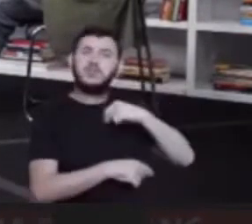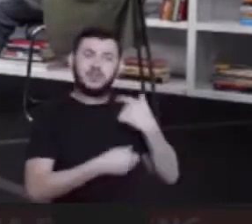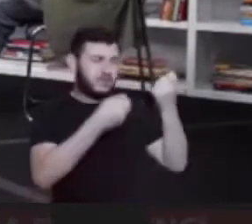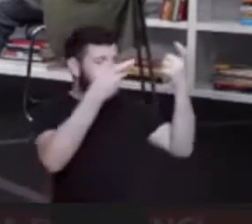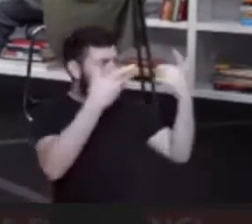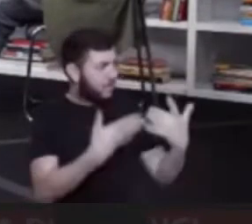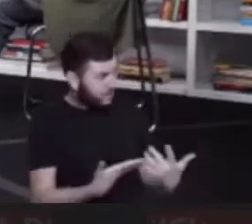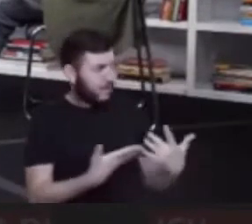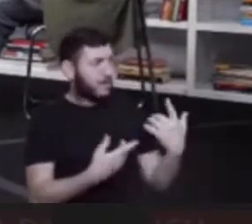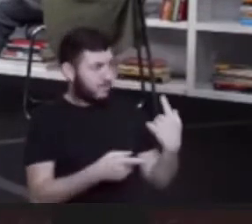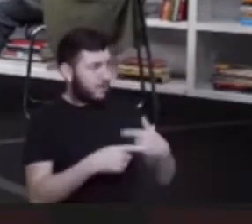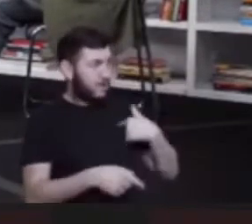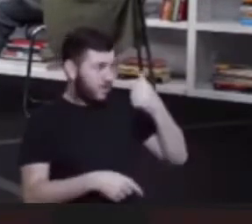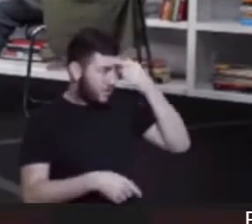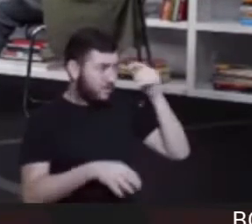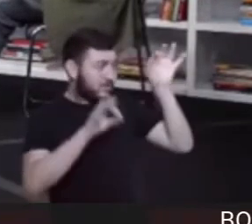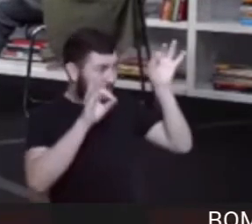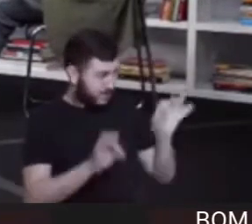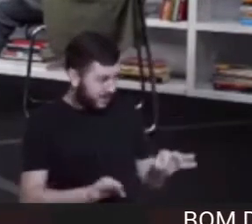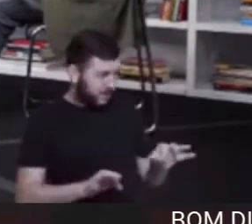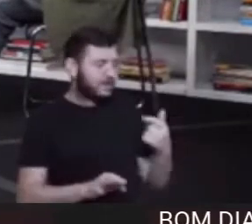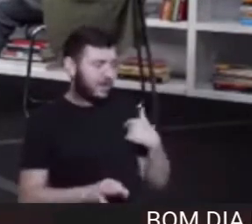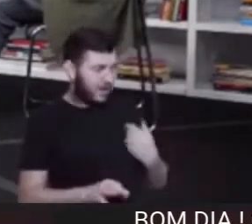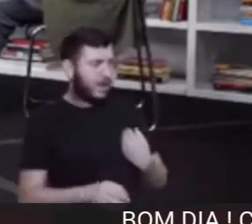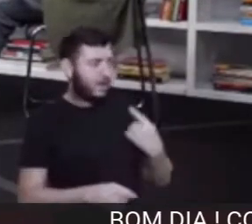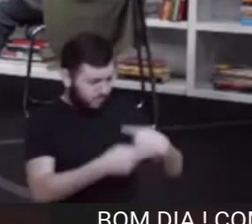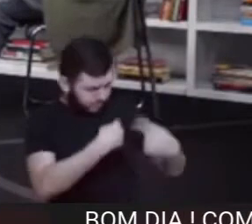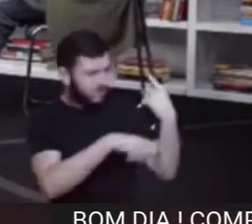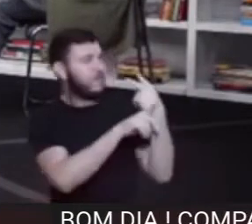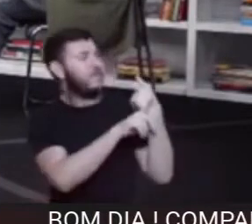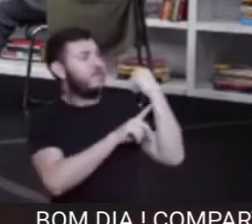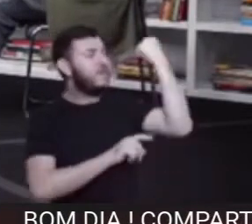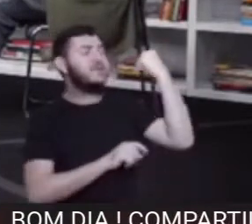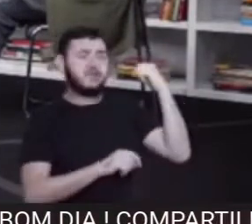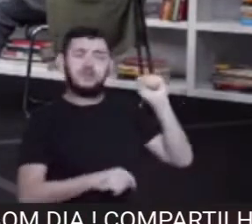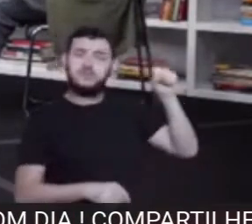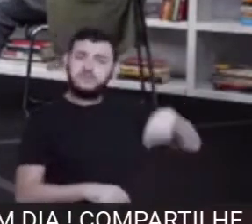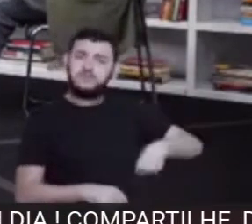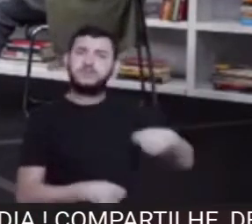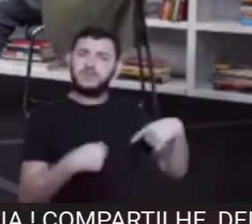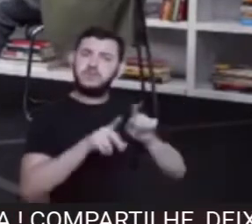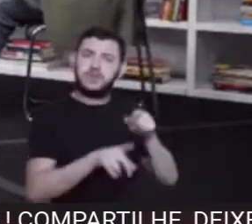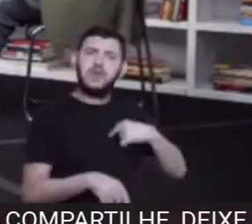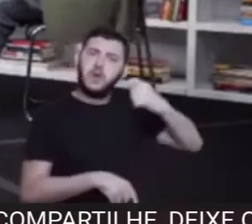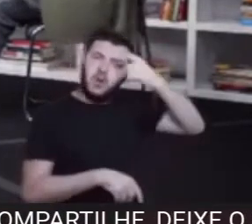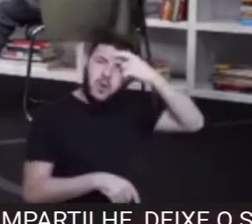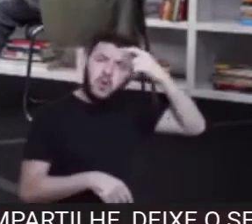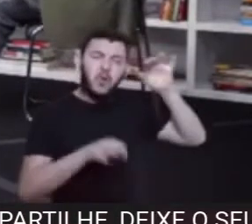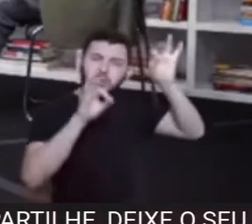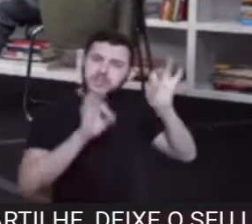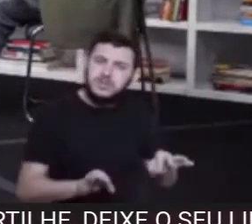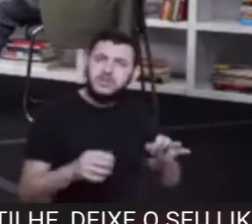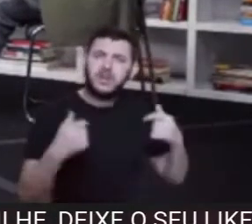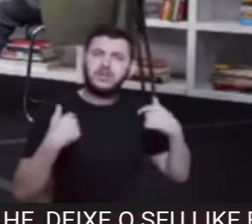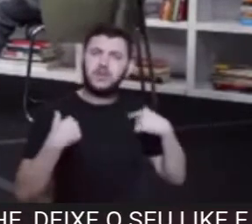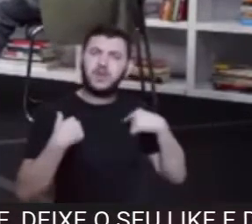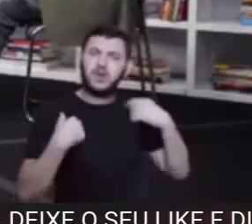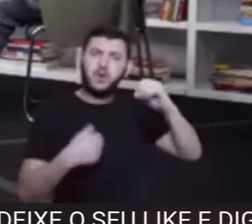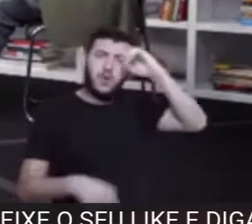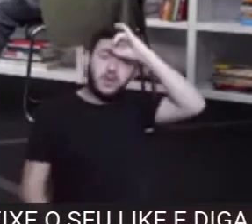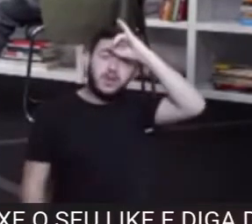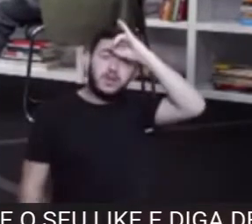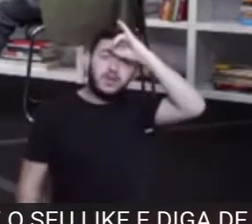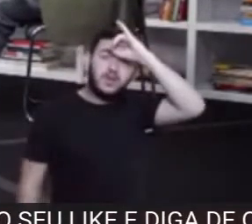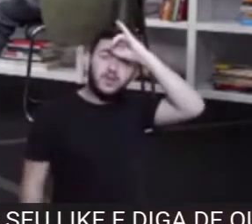de que eu ia vencer essa batalha. Eu tinha consciência que a gente ia vencer, porque eu tinha consciência da minha inocência. Eu achava que você estava completamente enganado. Falei,